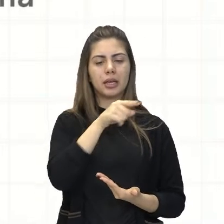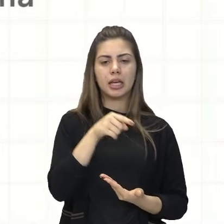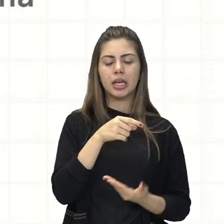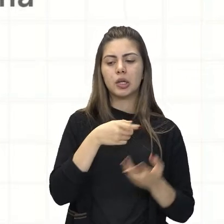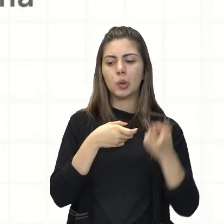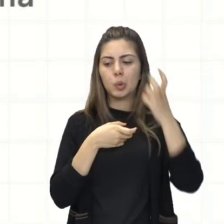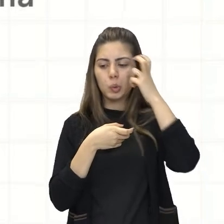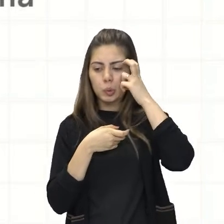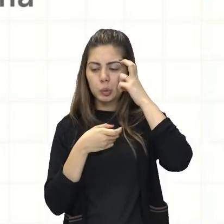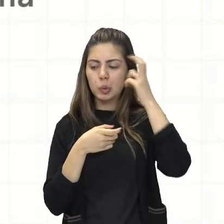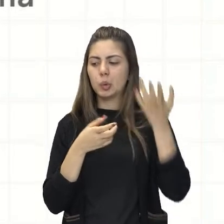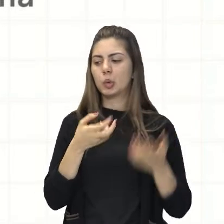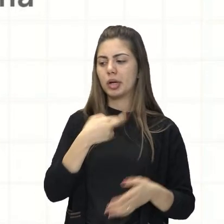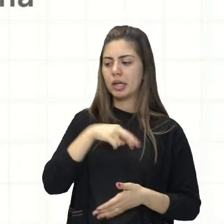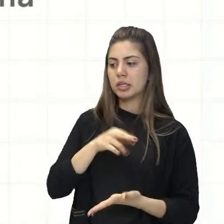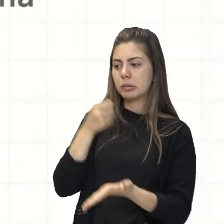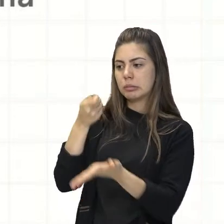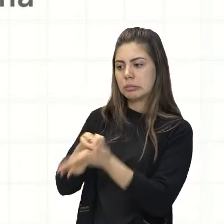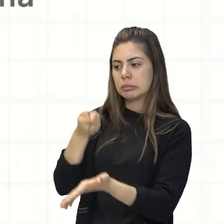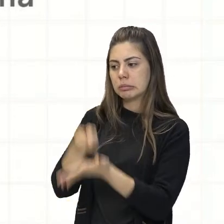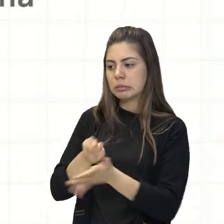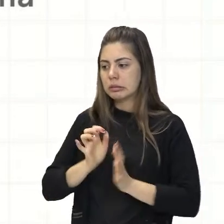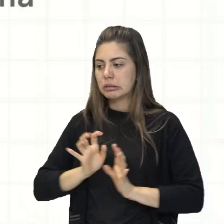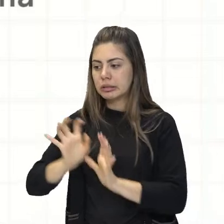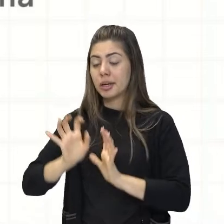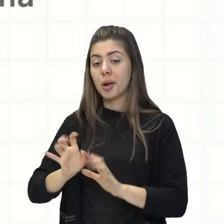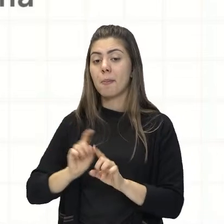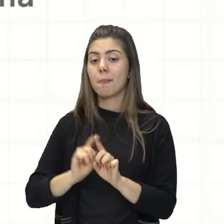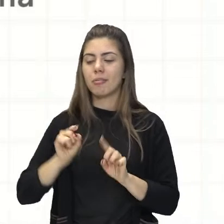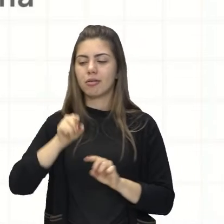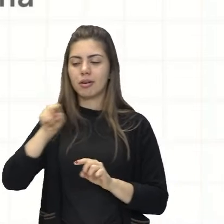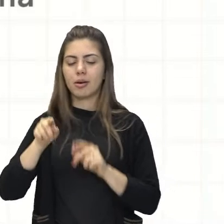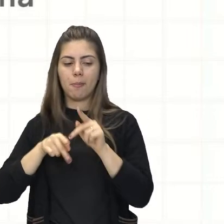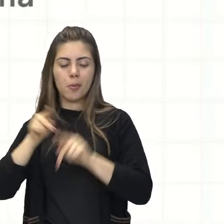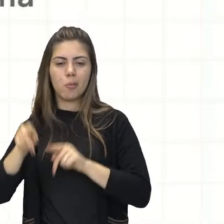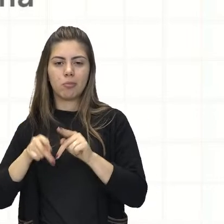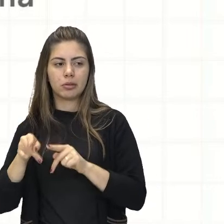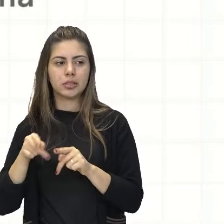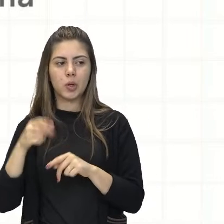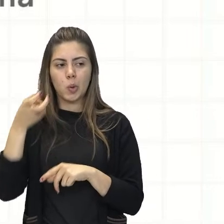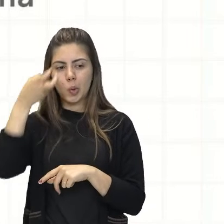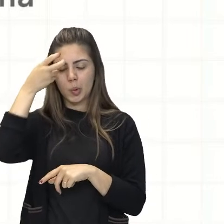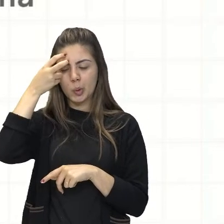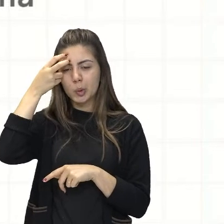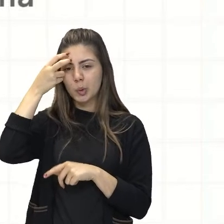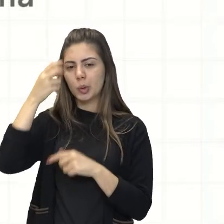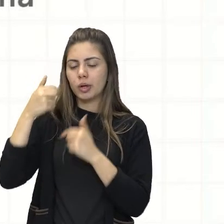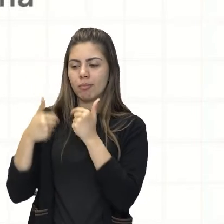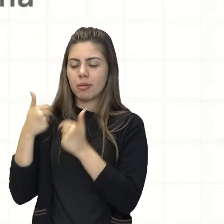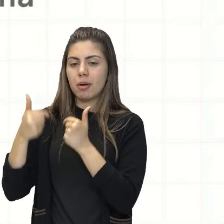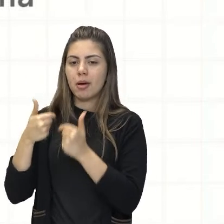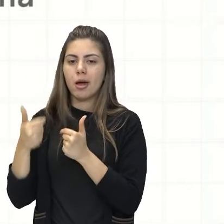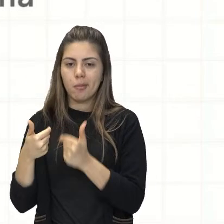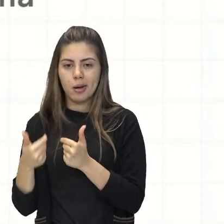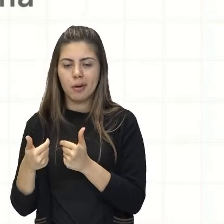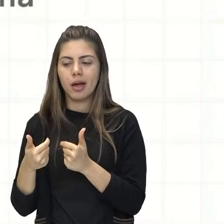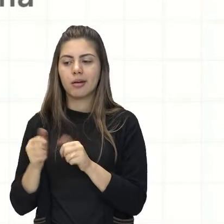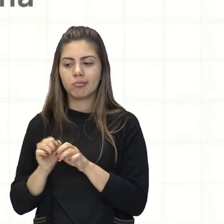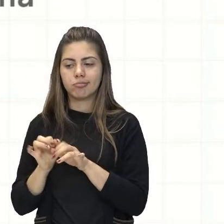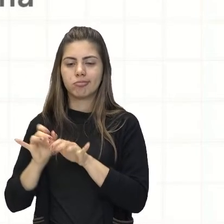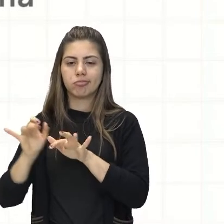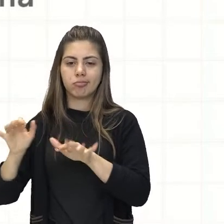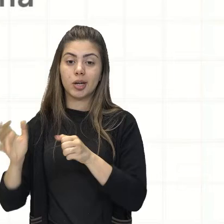do catolicismo, essas pessoas elas vão conseguir manter sua cultura de origem, e essas práticas vão